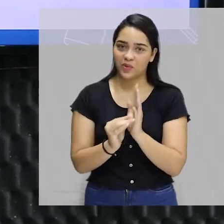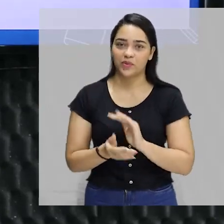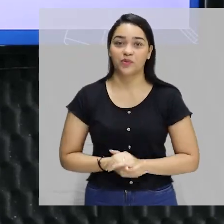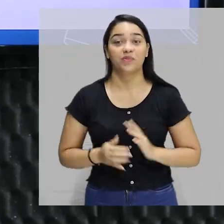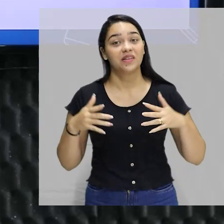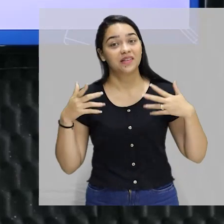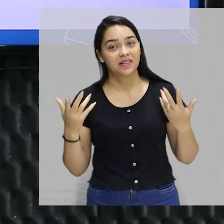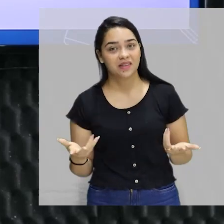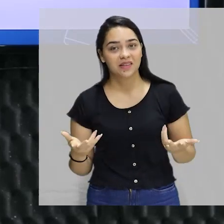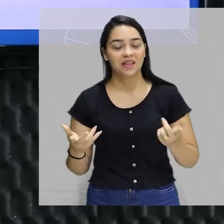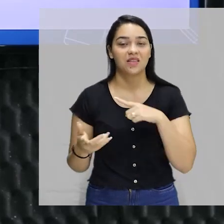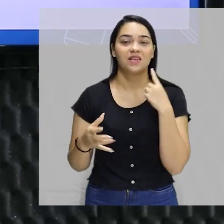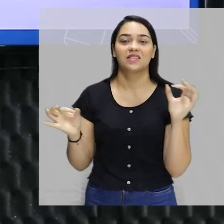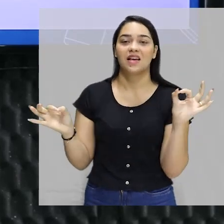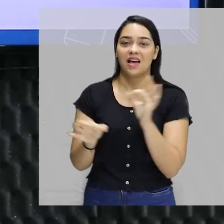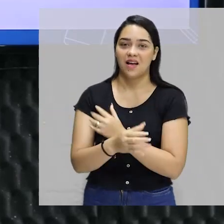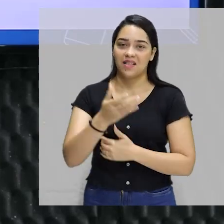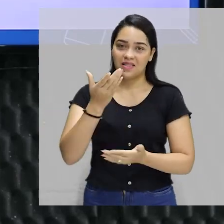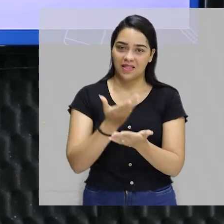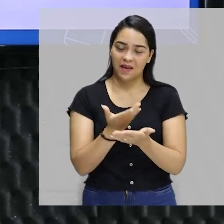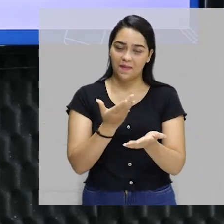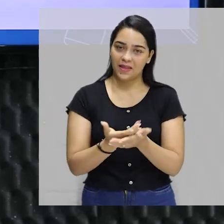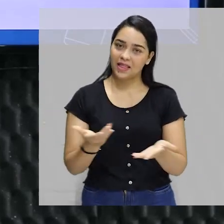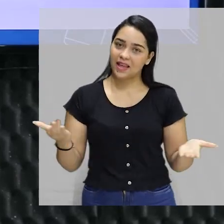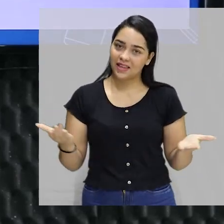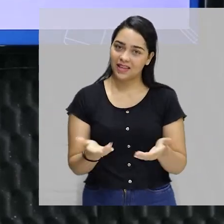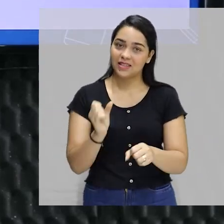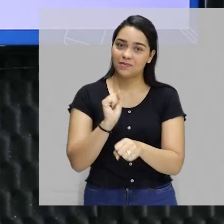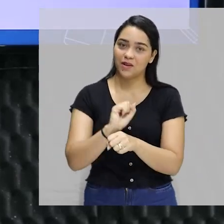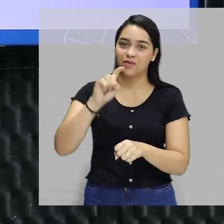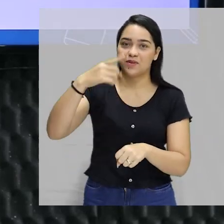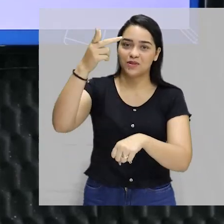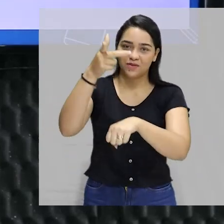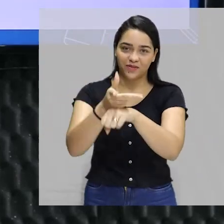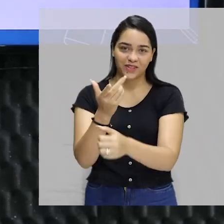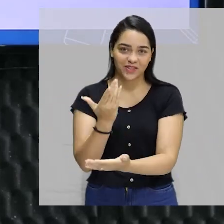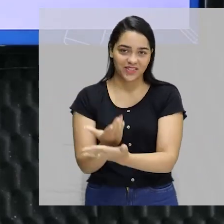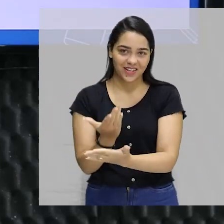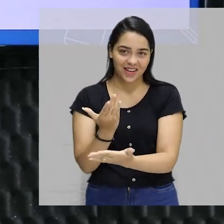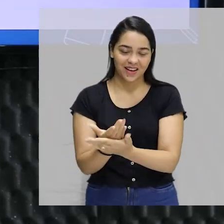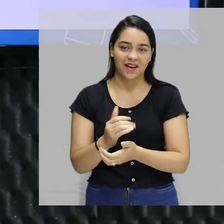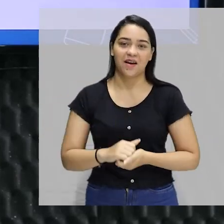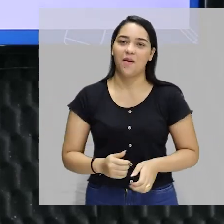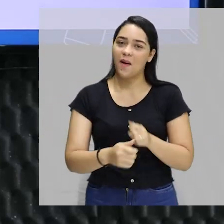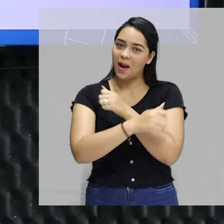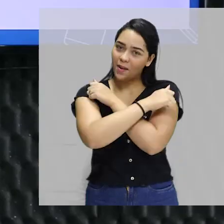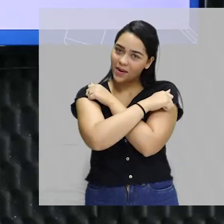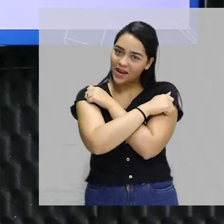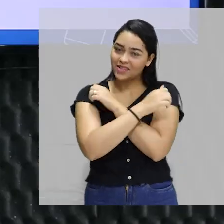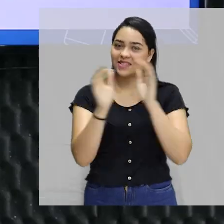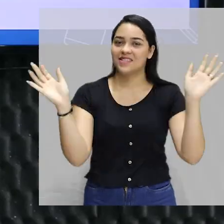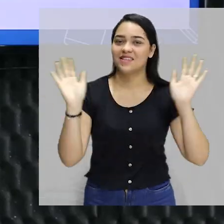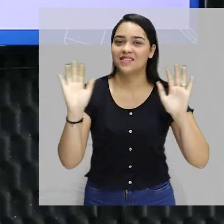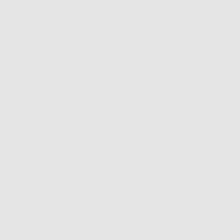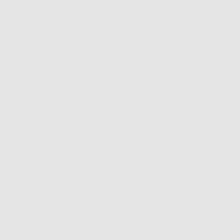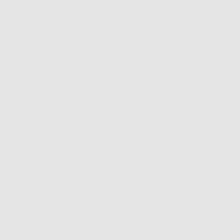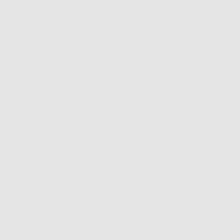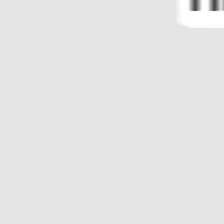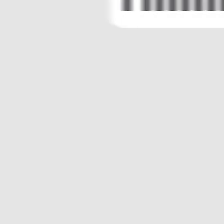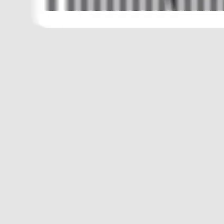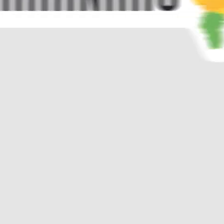É isso, turma. A nossa aula finaliza aqui. Aguardo vocês numa próxima. Um grande abraço e até lá!